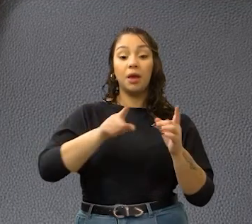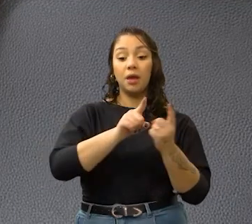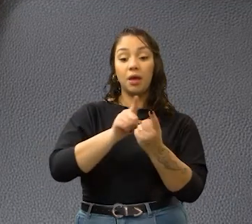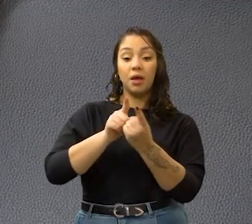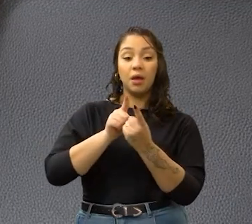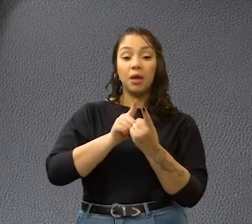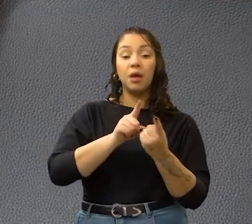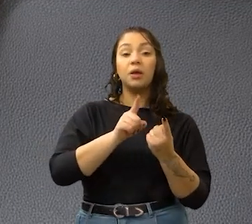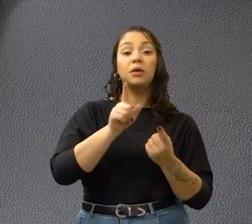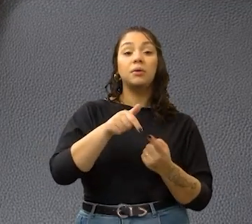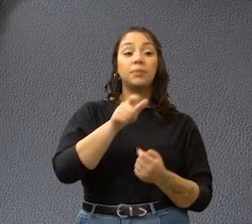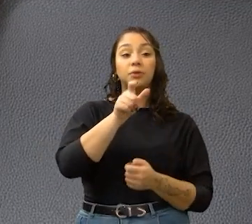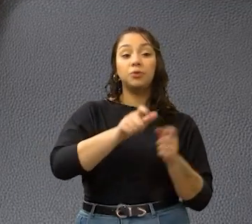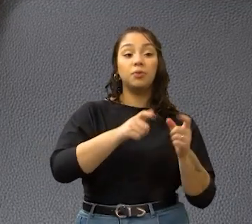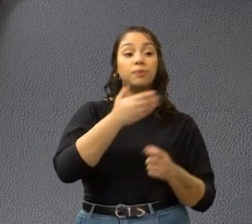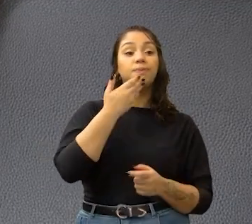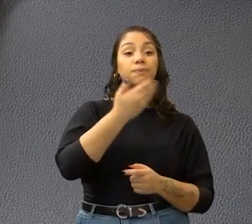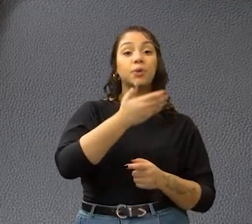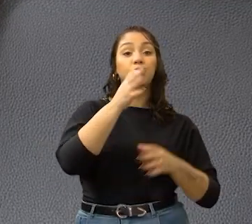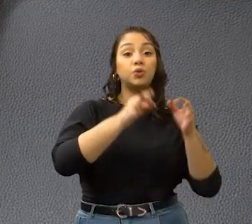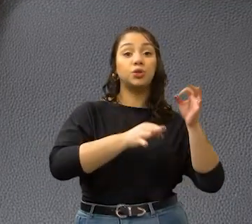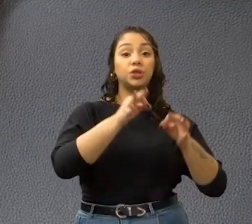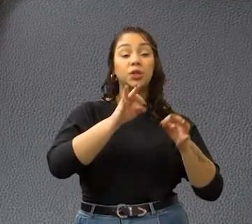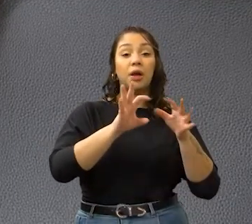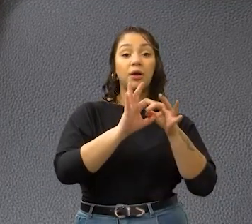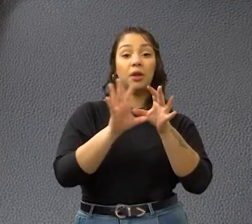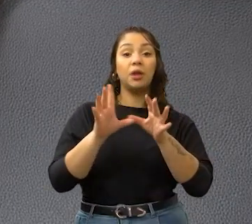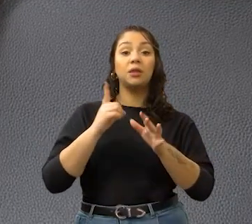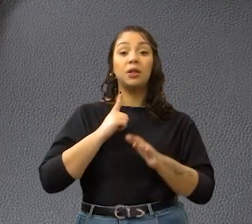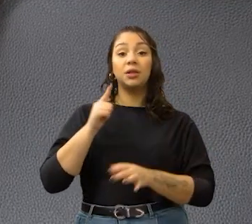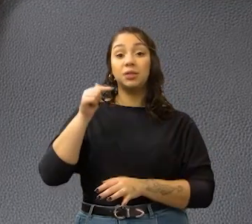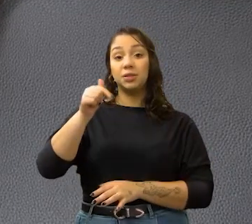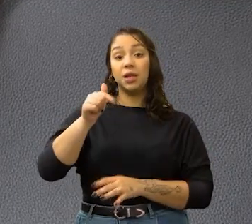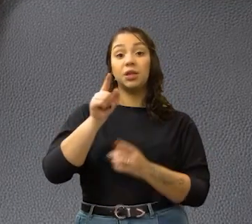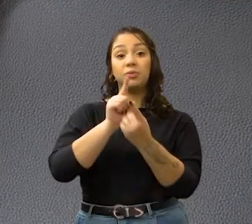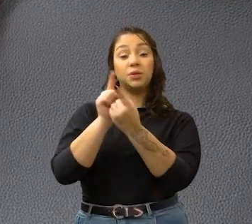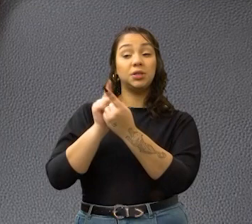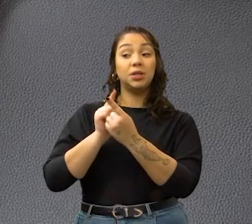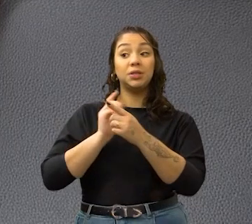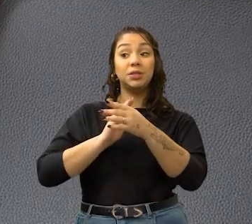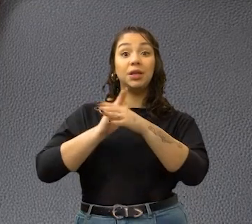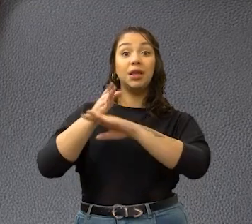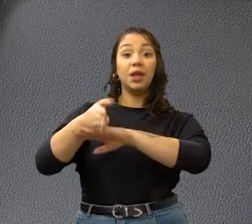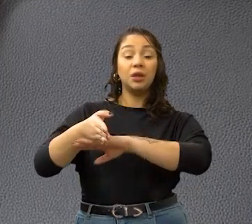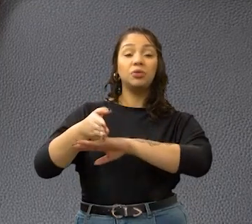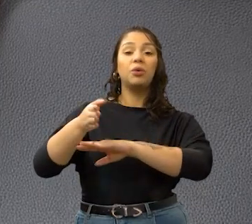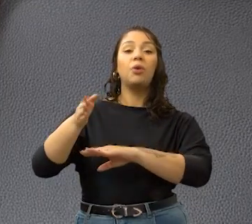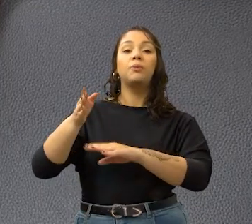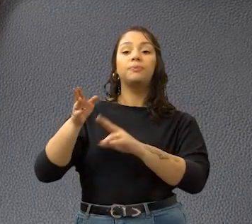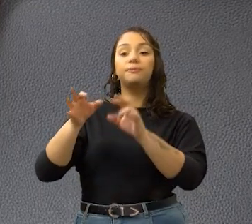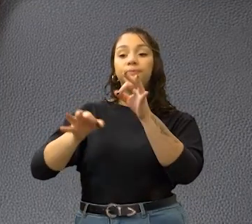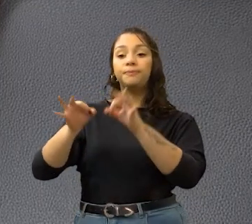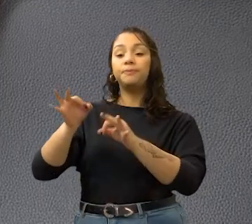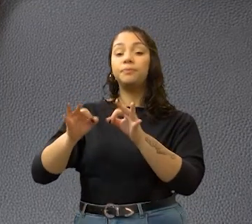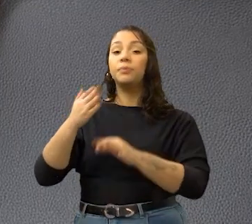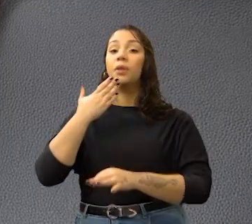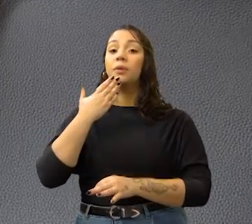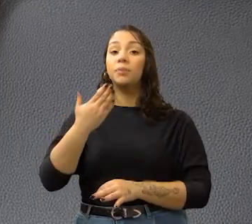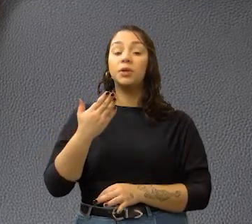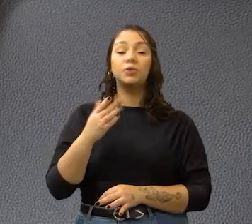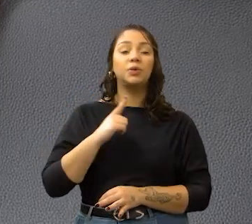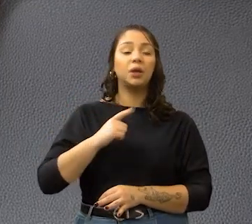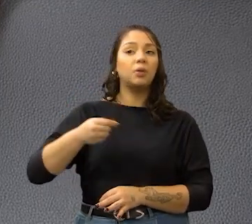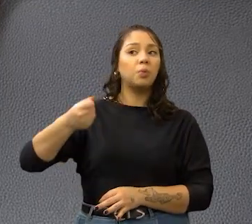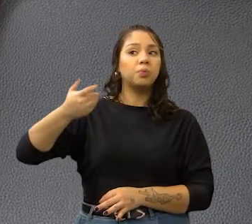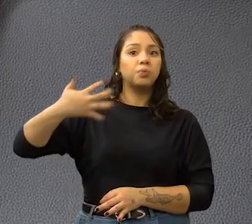pacientes judicializando. Só que no município de Campinas a gente tem 7 pacientes que entraram com ação judicial e o município gasta cerca de